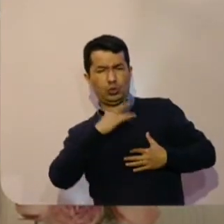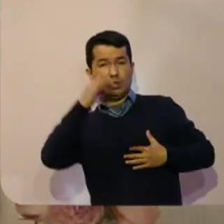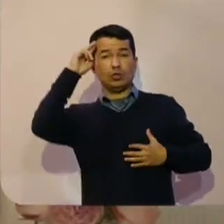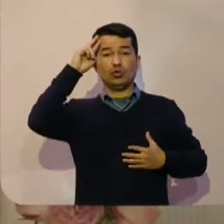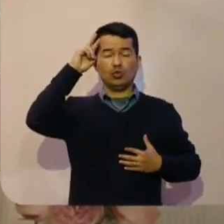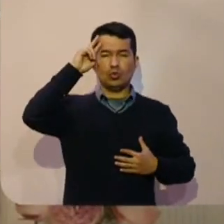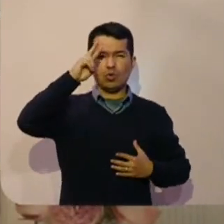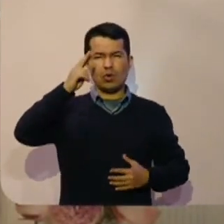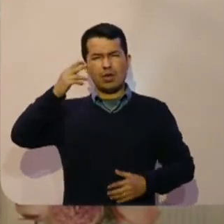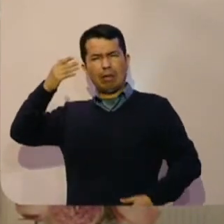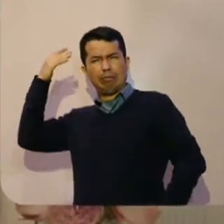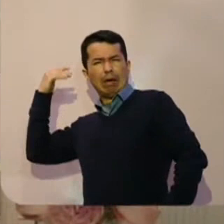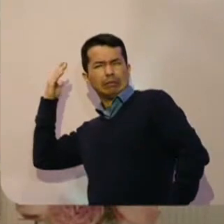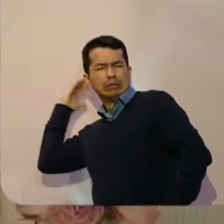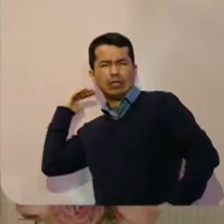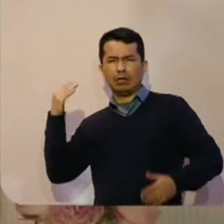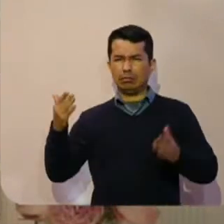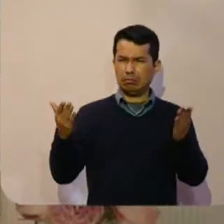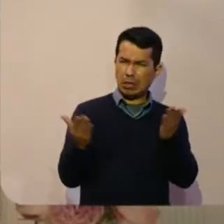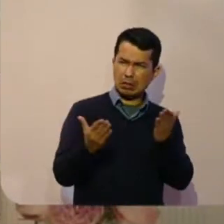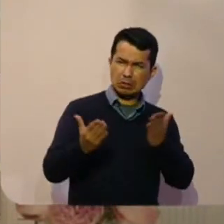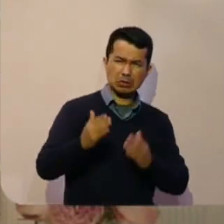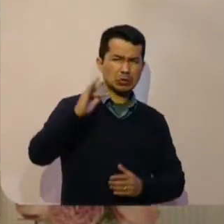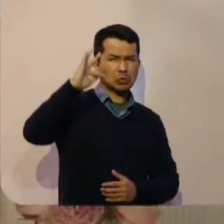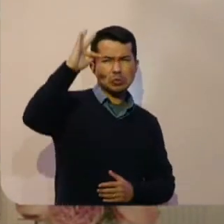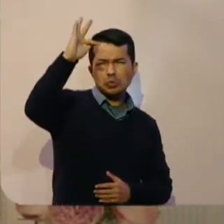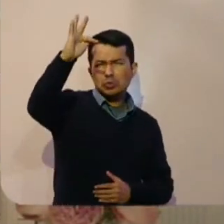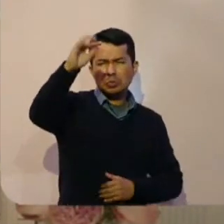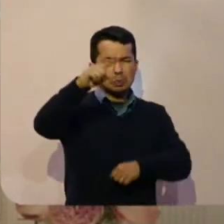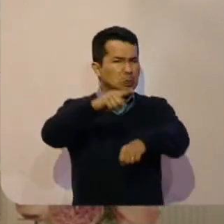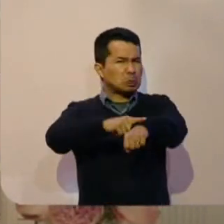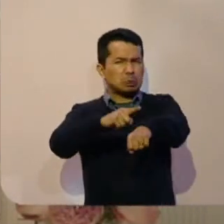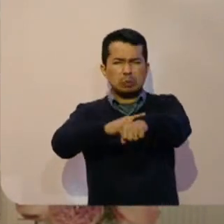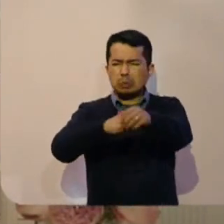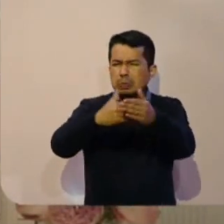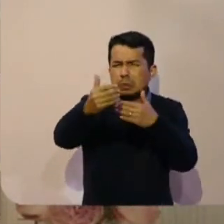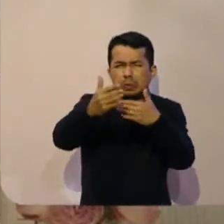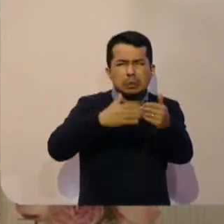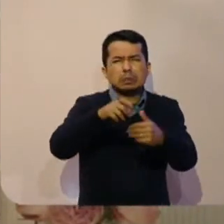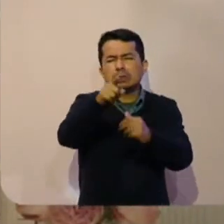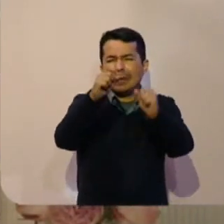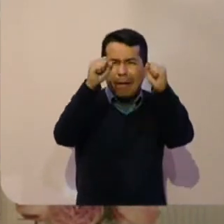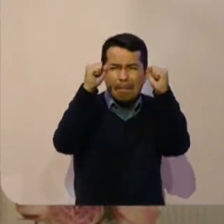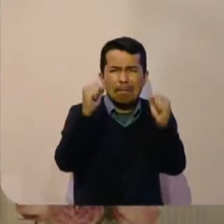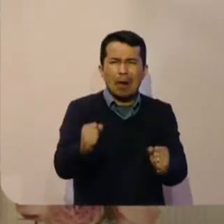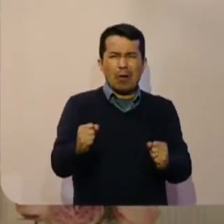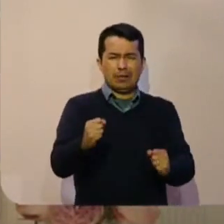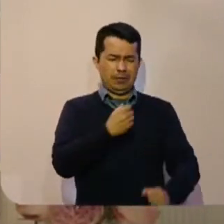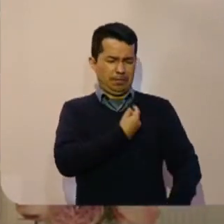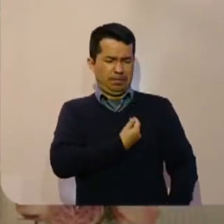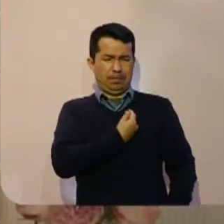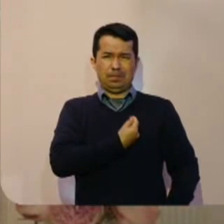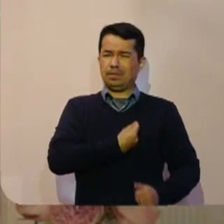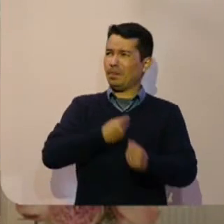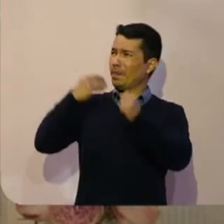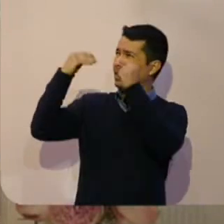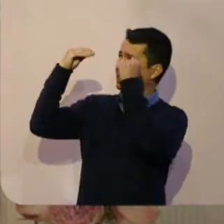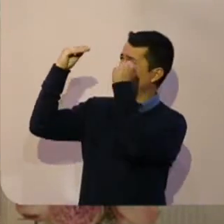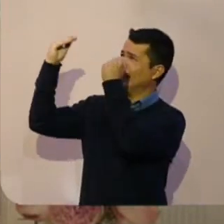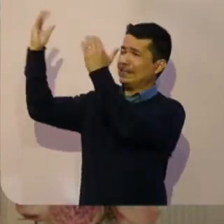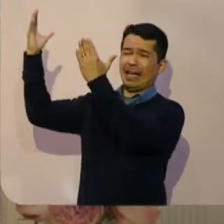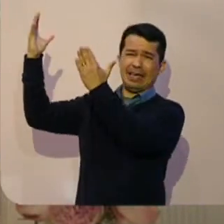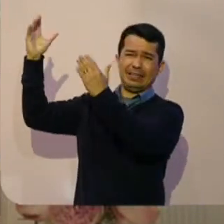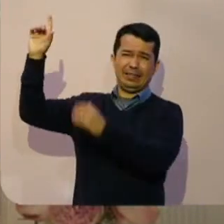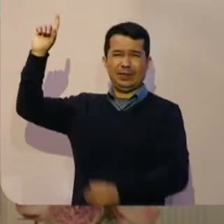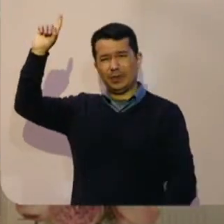seu presente, do seu futuro, a começar a reescrever essa história, porque você entrega a caneta da sua vida nas